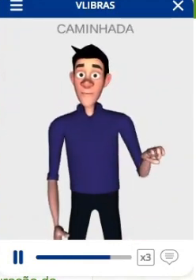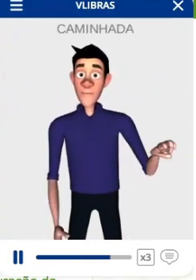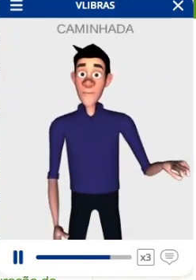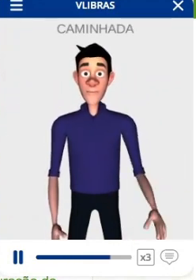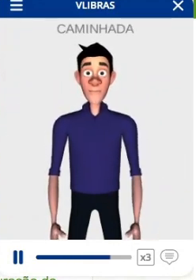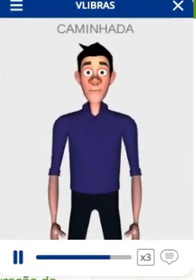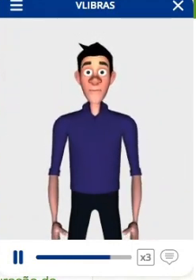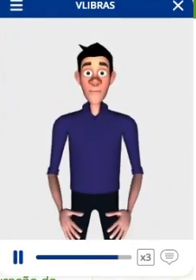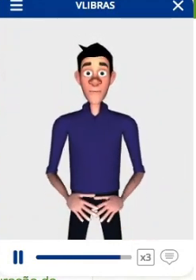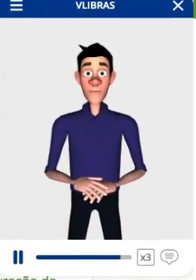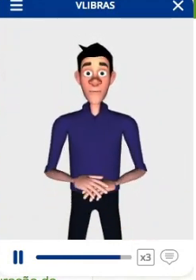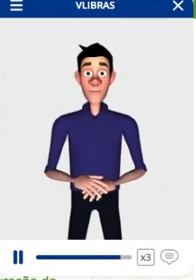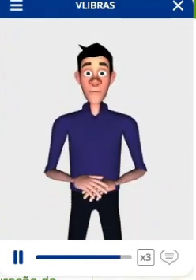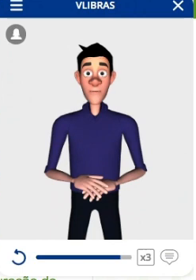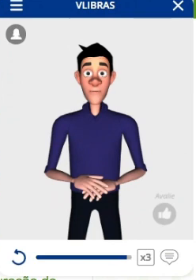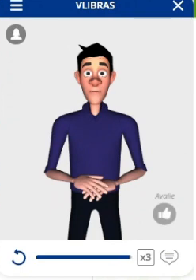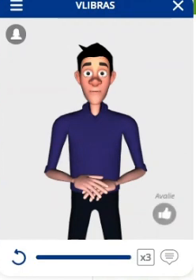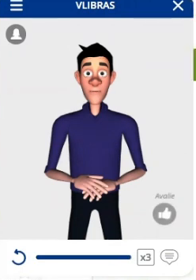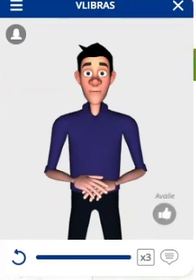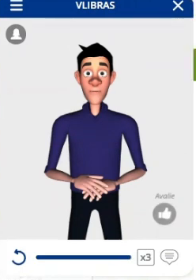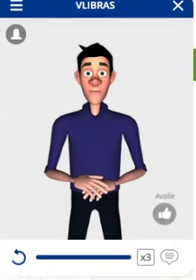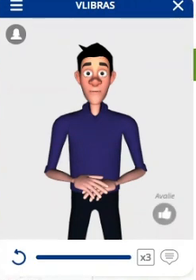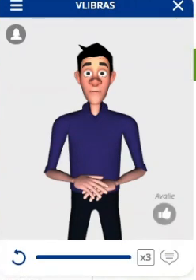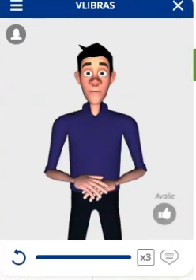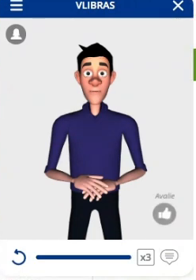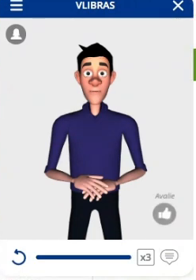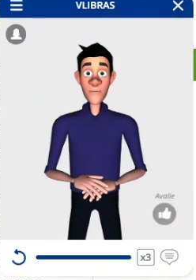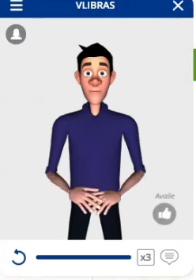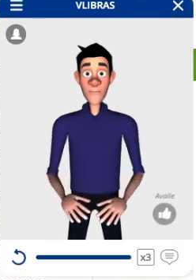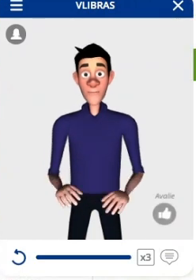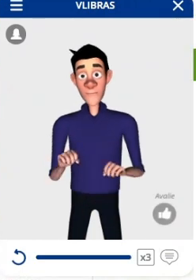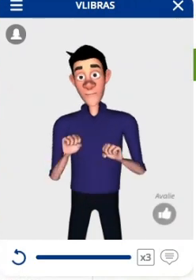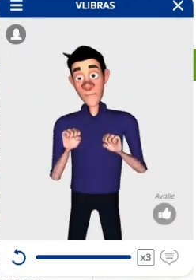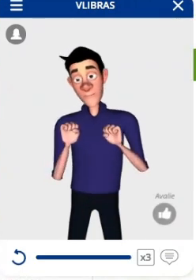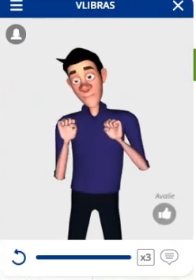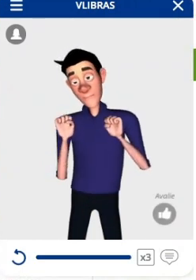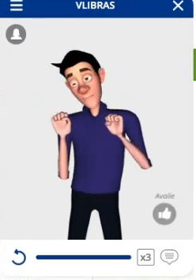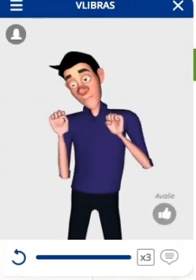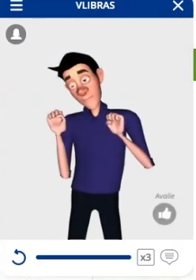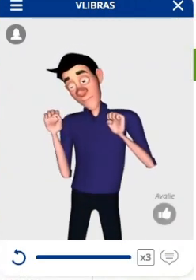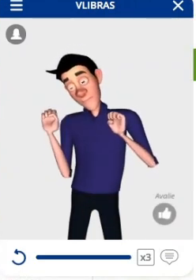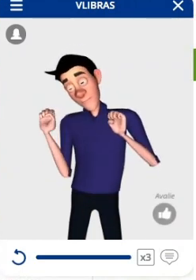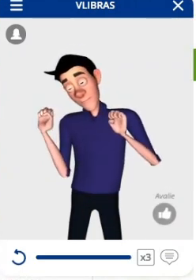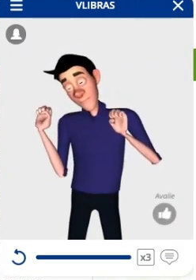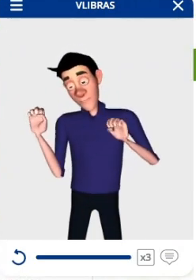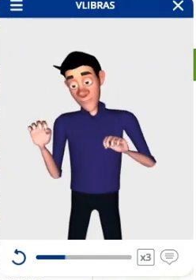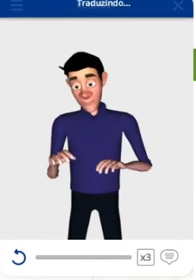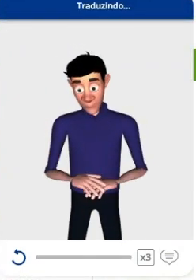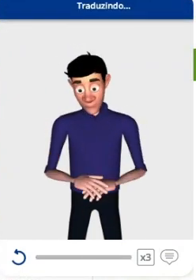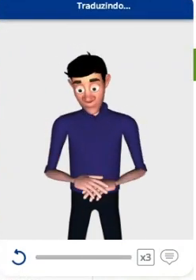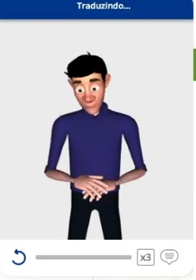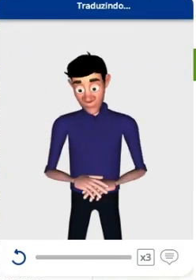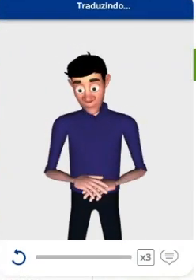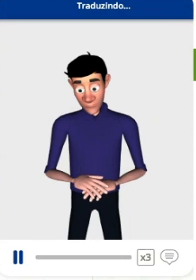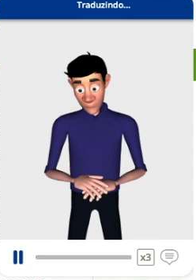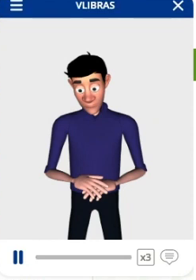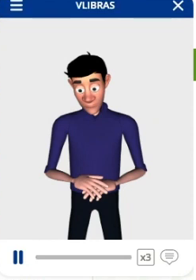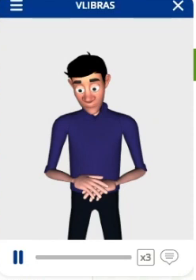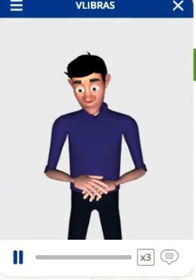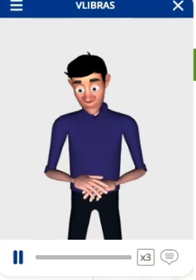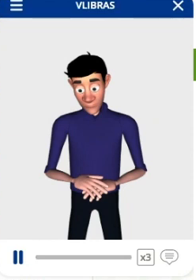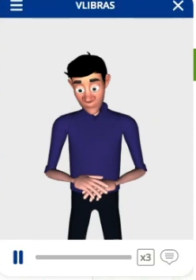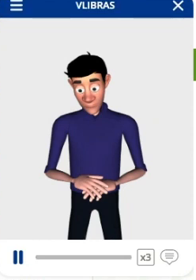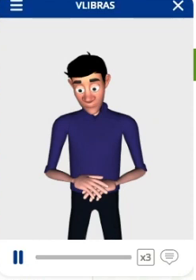as abreviaturas, as abreviações. Agora, nós vamos acessar um recurso para ver como ele se comporta.